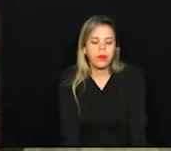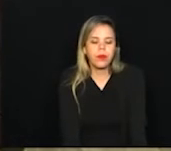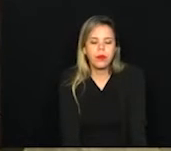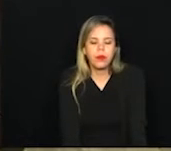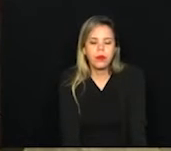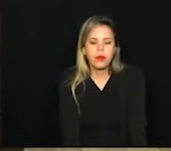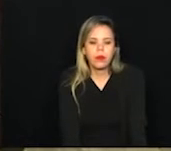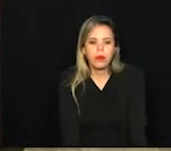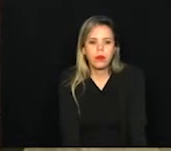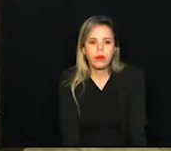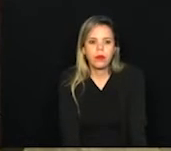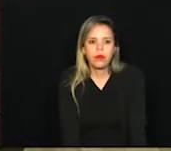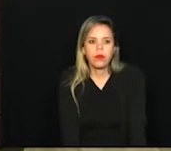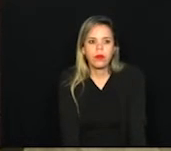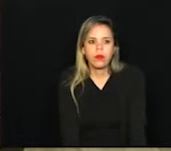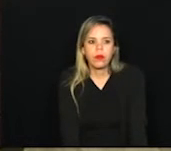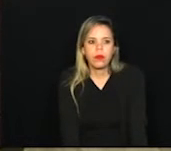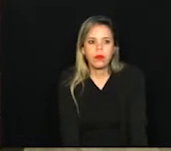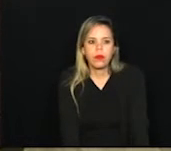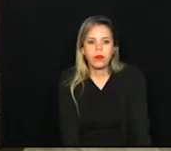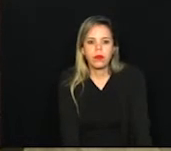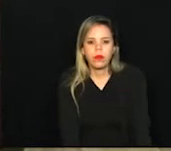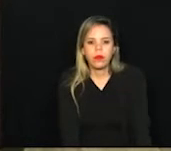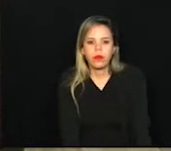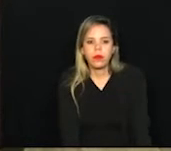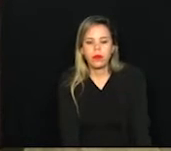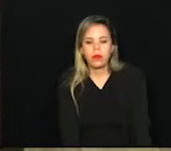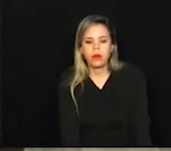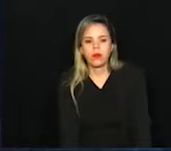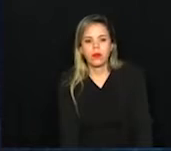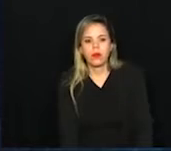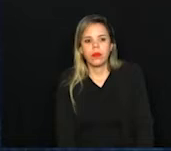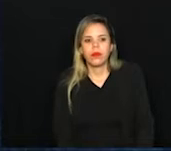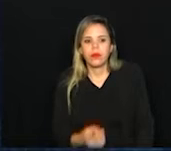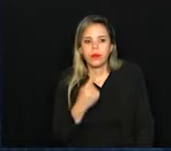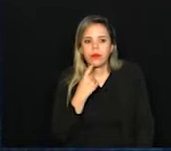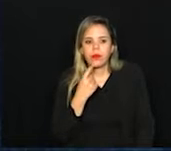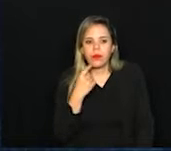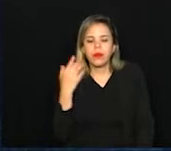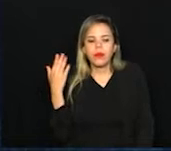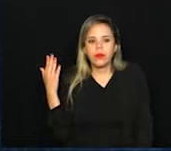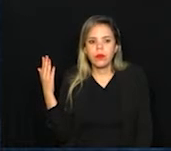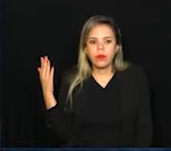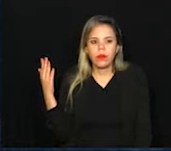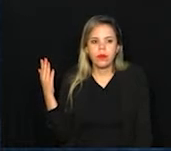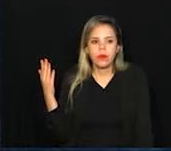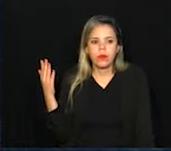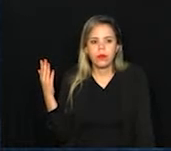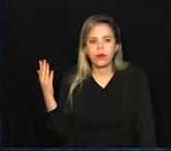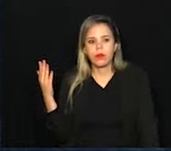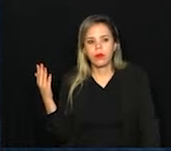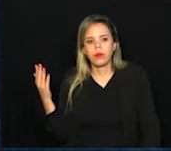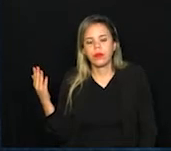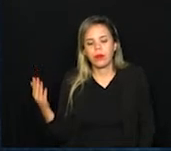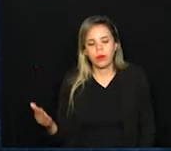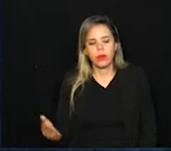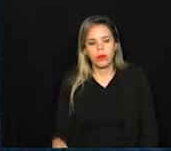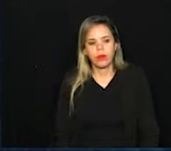10.216 mortes confirmadas pela Covid-19. E Campinas, até esta quarta-feira,